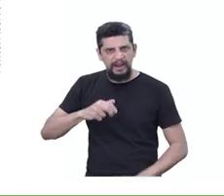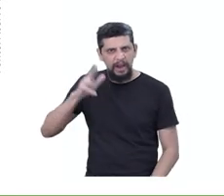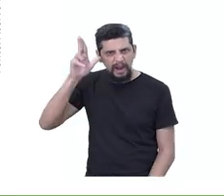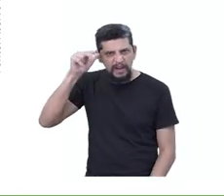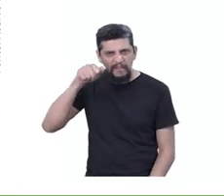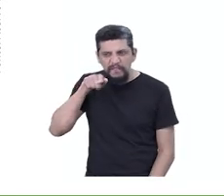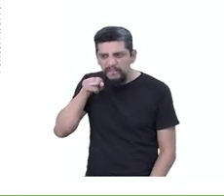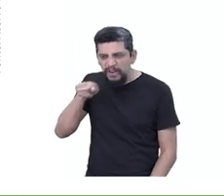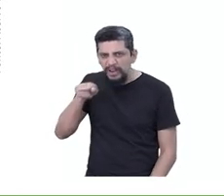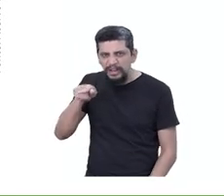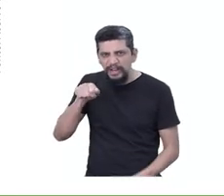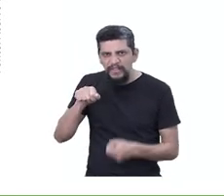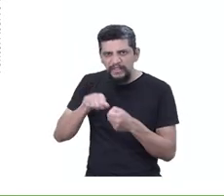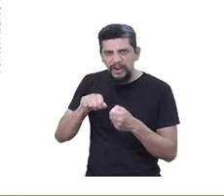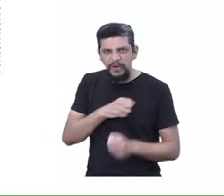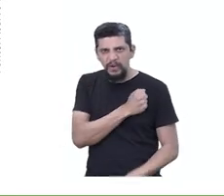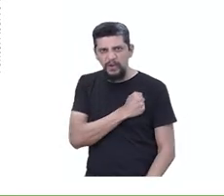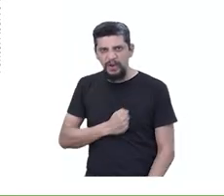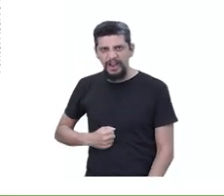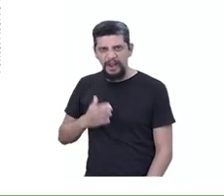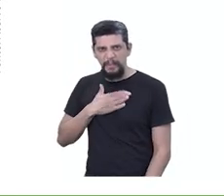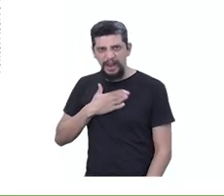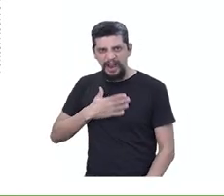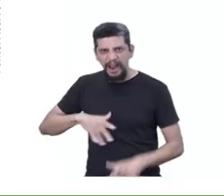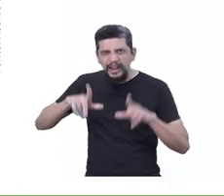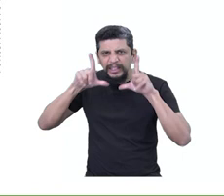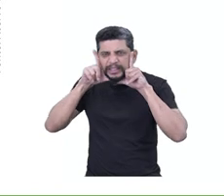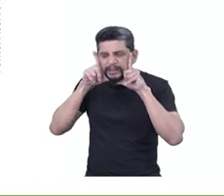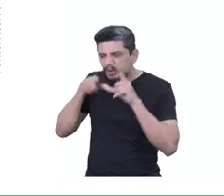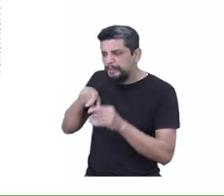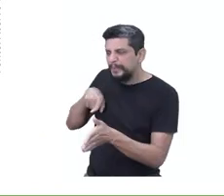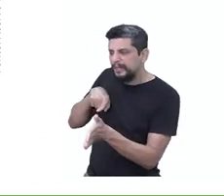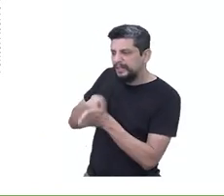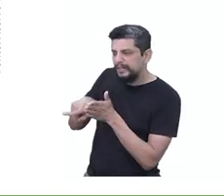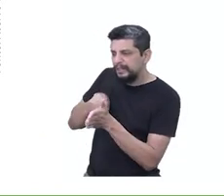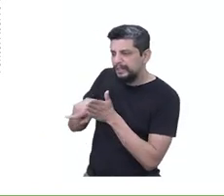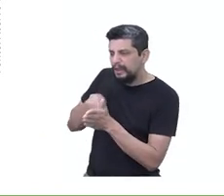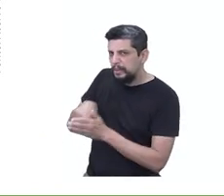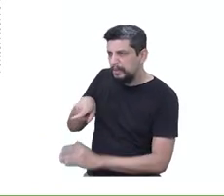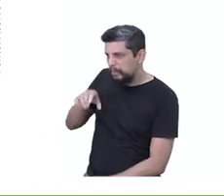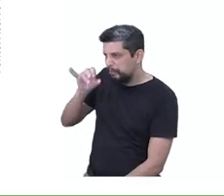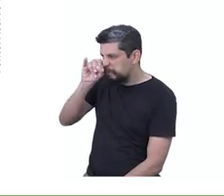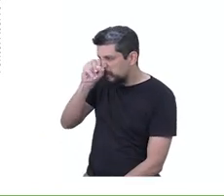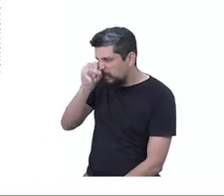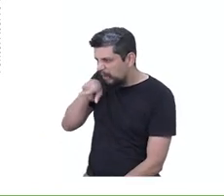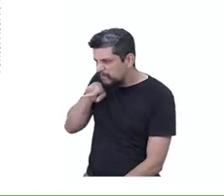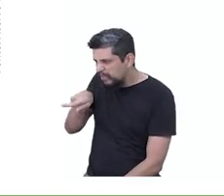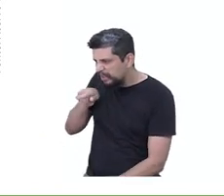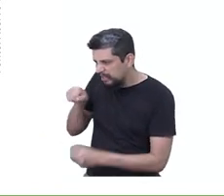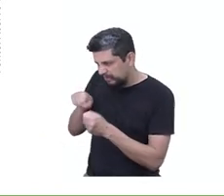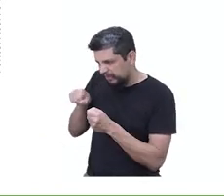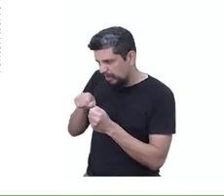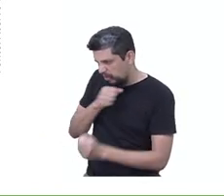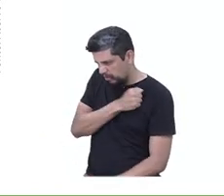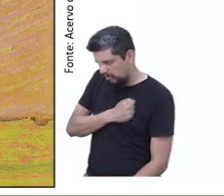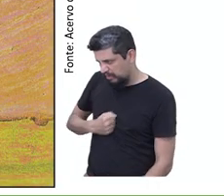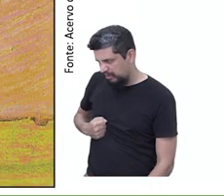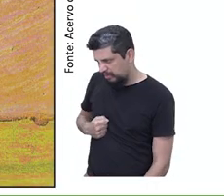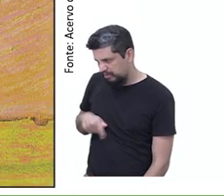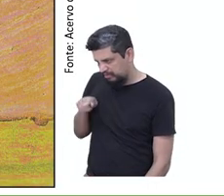Você fez cocô na minha cabeça? Perguntou ela ao porco.